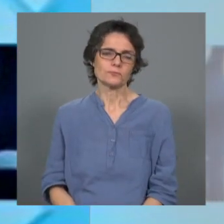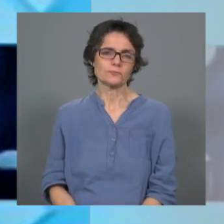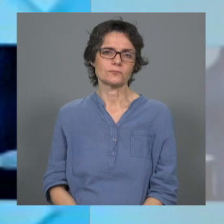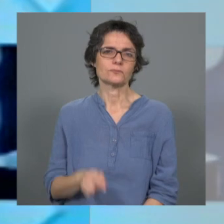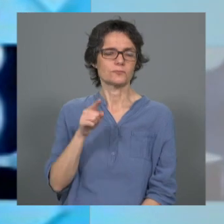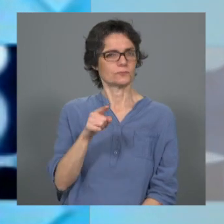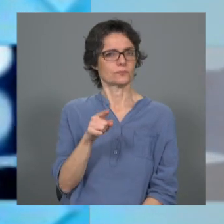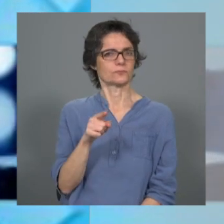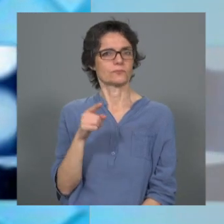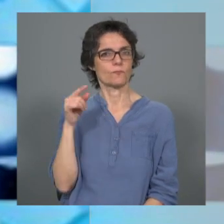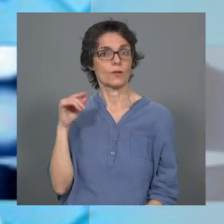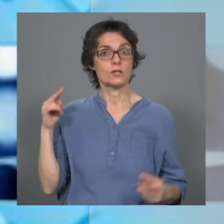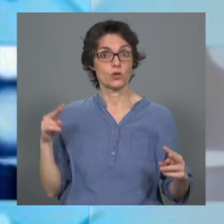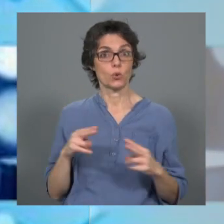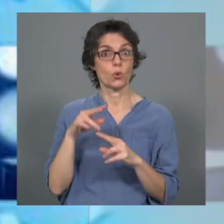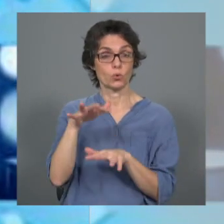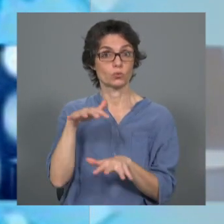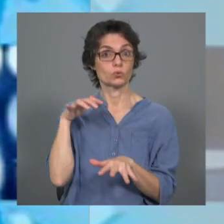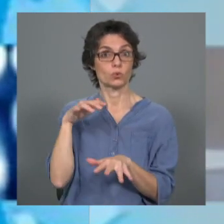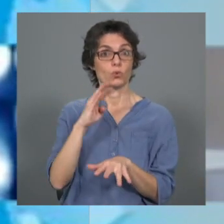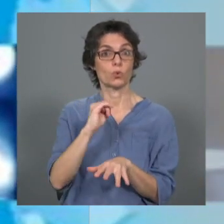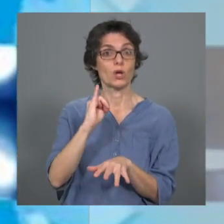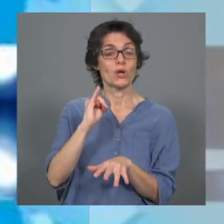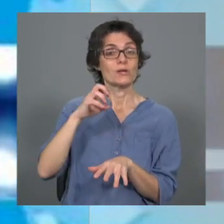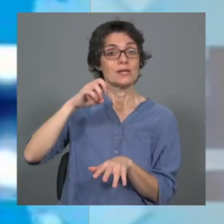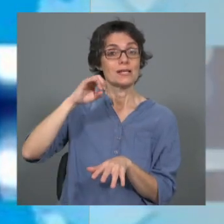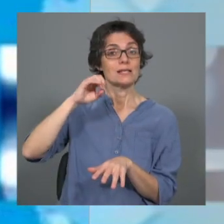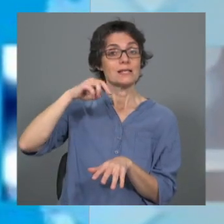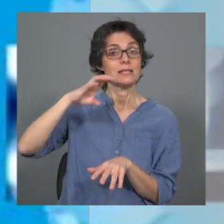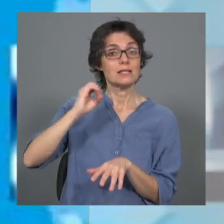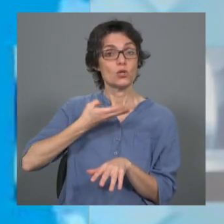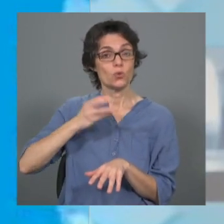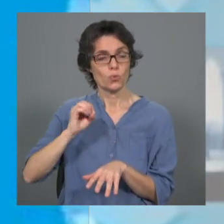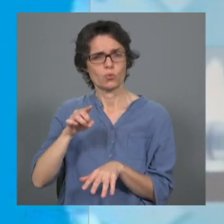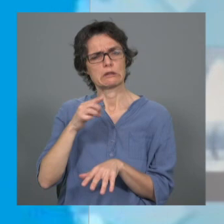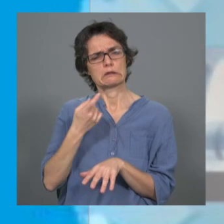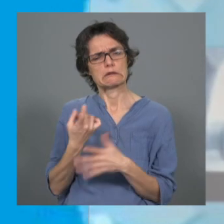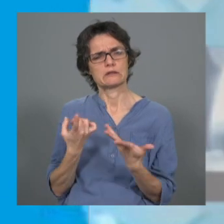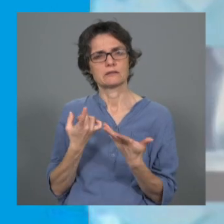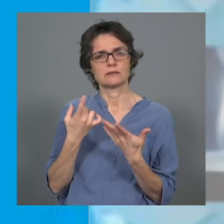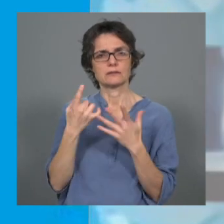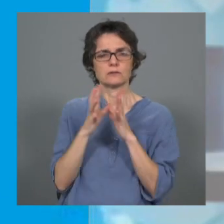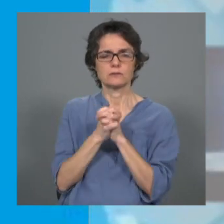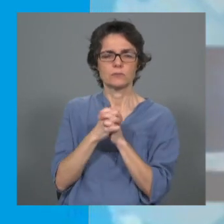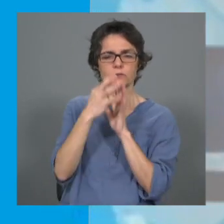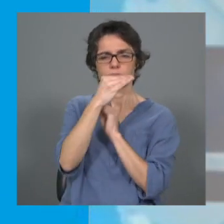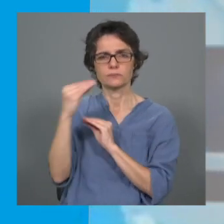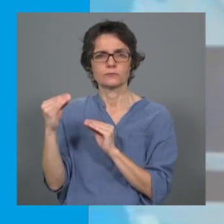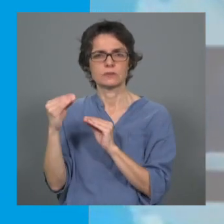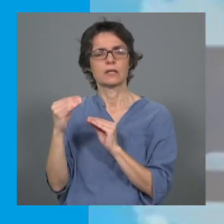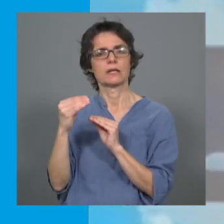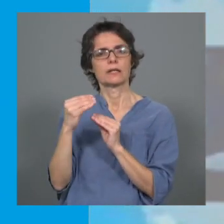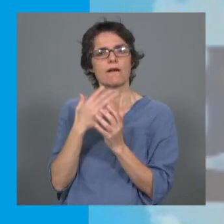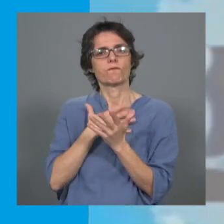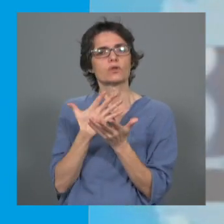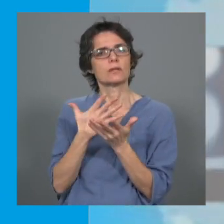partia de uma grande necessidade de pastoral deste tema, que era o sonho missionário de chegar a todos, mas